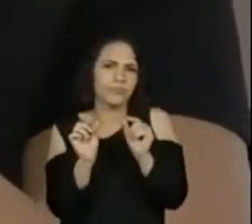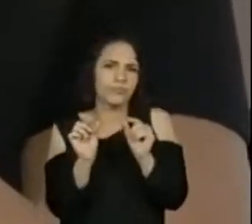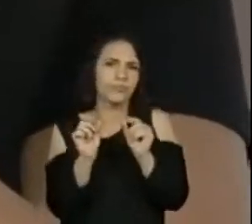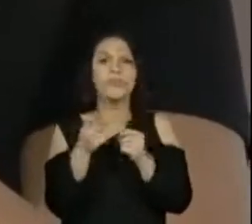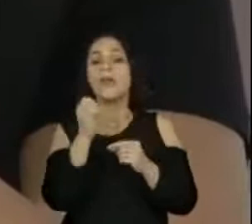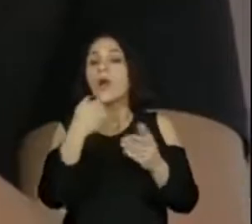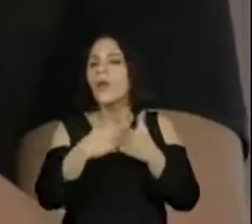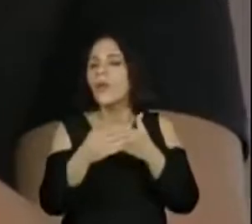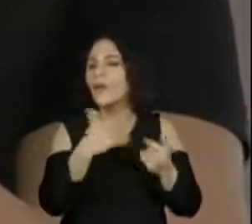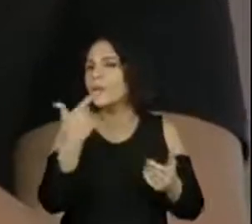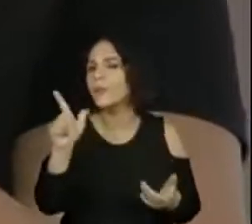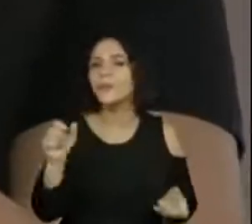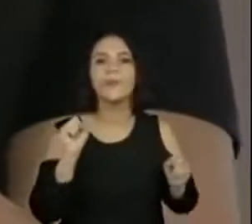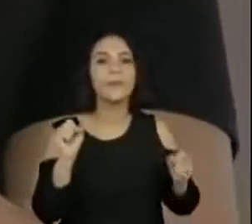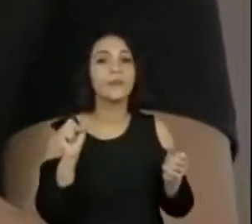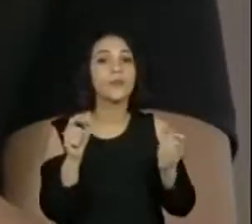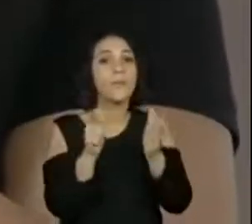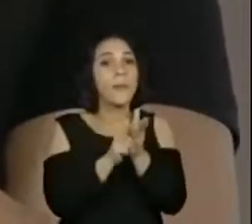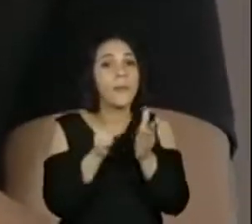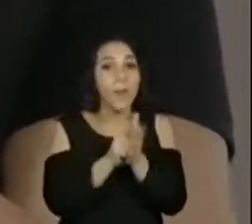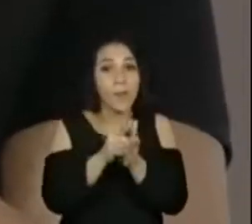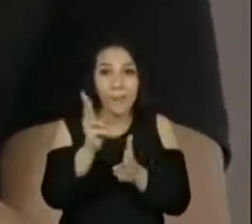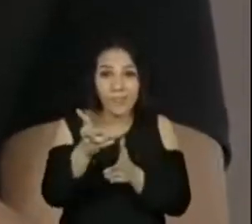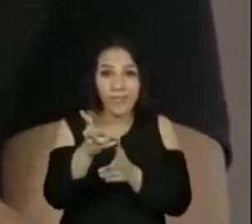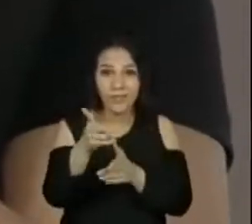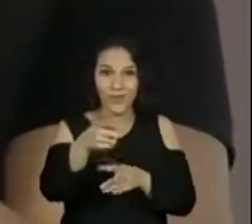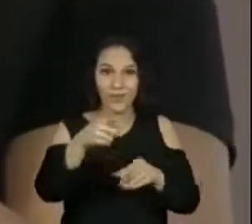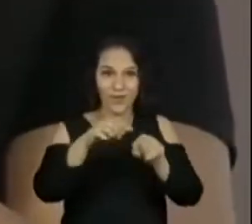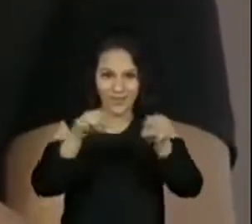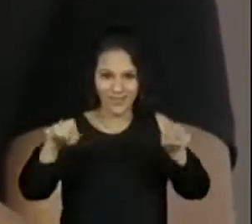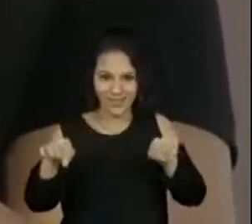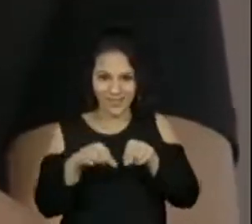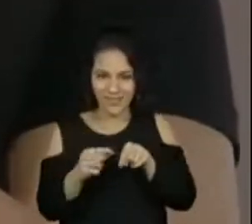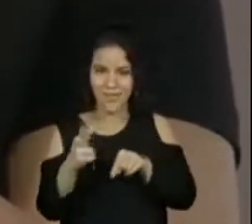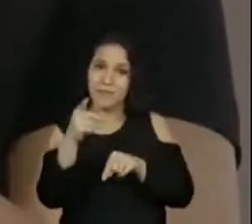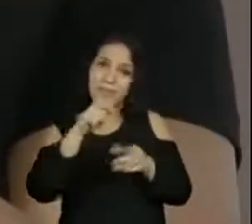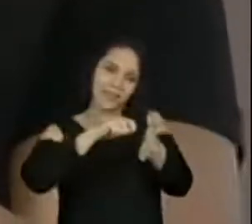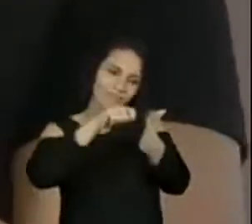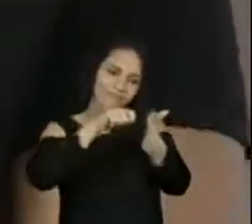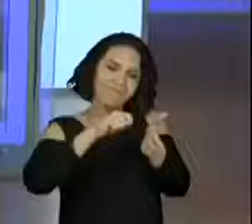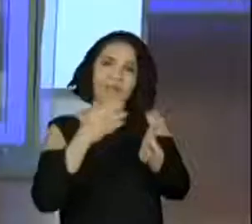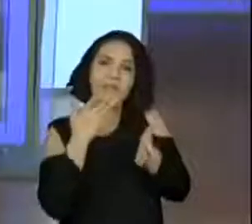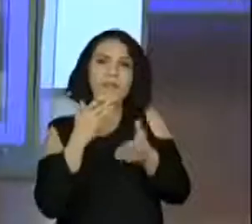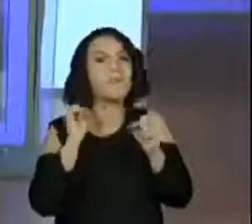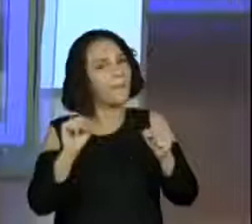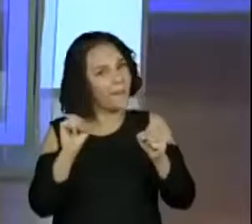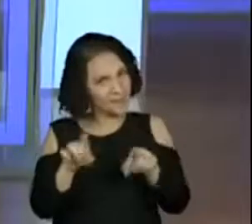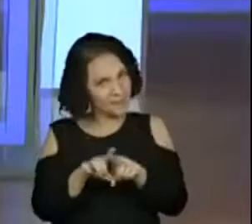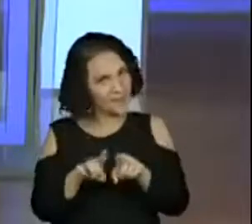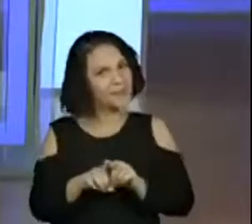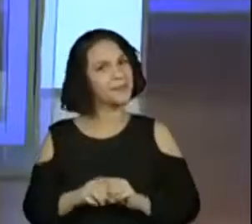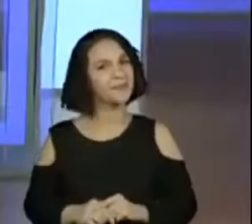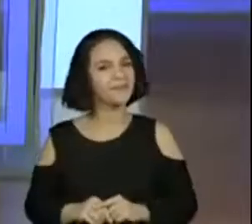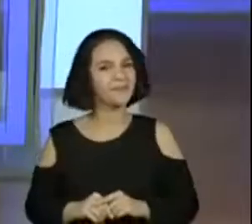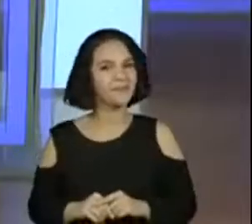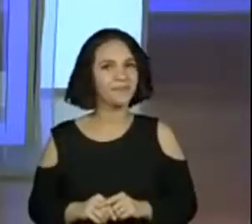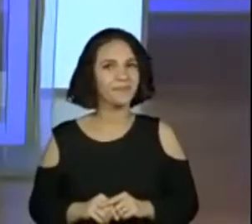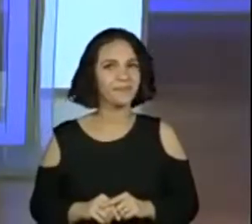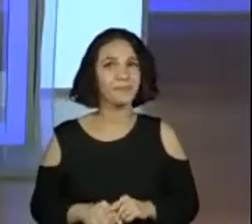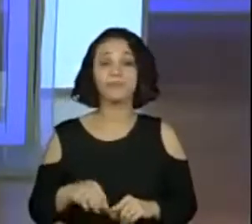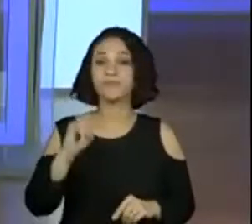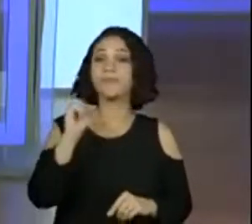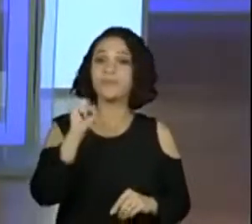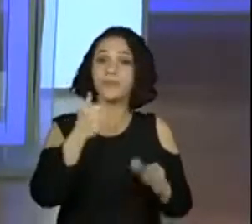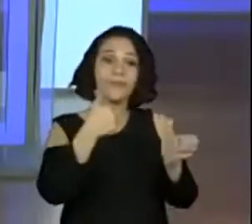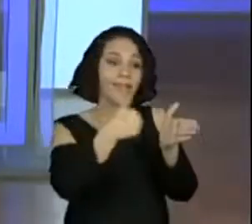vocês encontrarem. Pode até ser o mesmo papelão, vocês colorem com a canetinha, vai ficar divertido. Quem tiver tinta